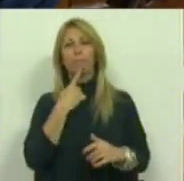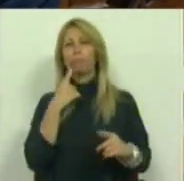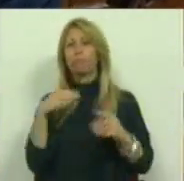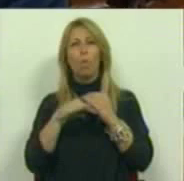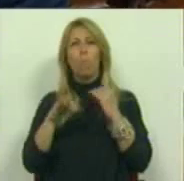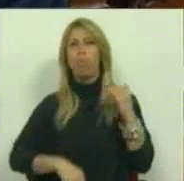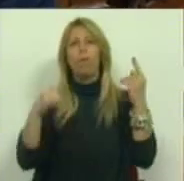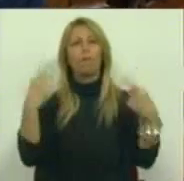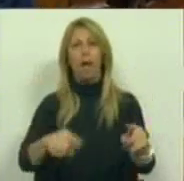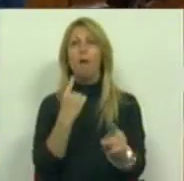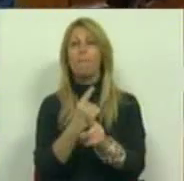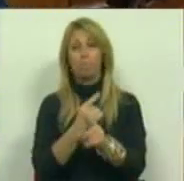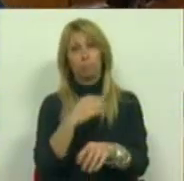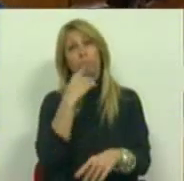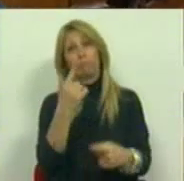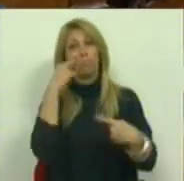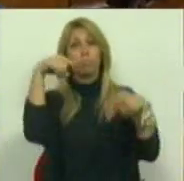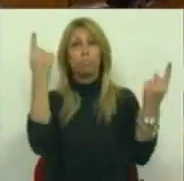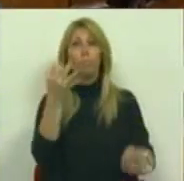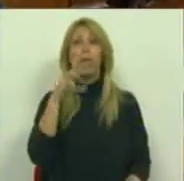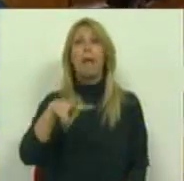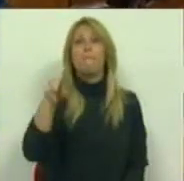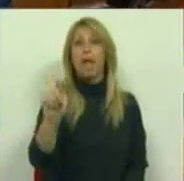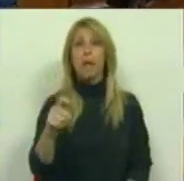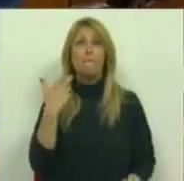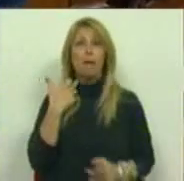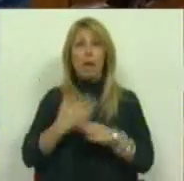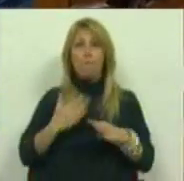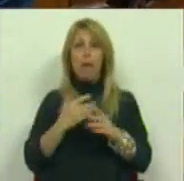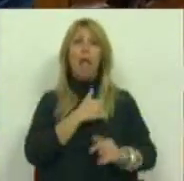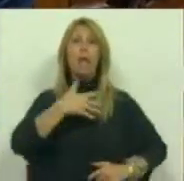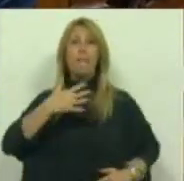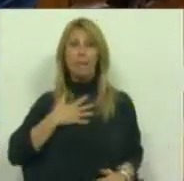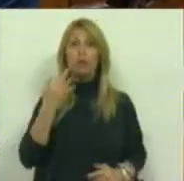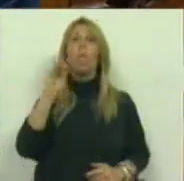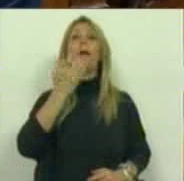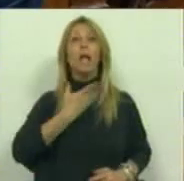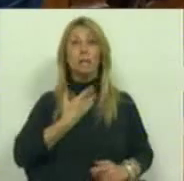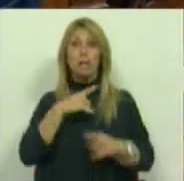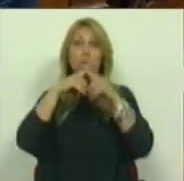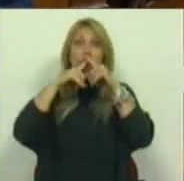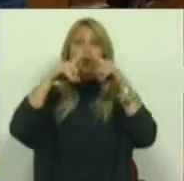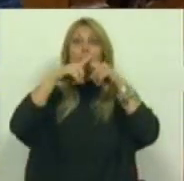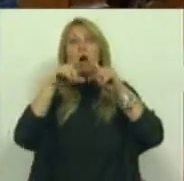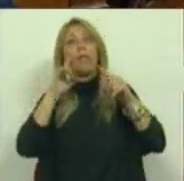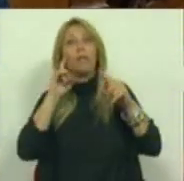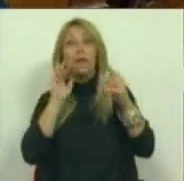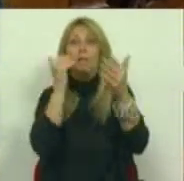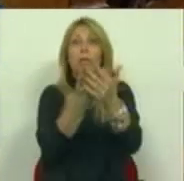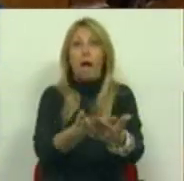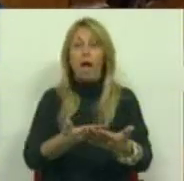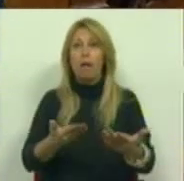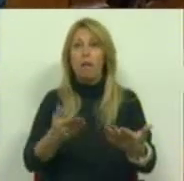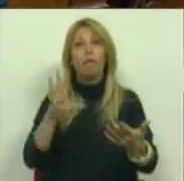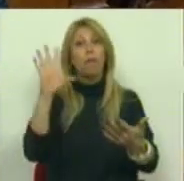gritante. Que o digam as PMEs, as pequenas e médias empresas, a quem o PSD jurava defender, quando, por exemplo, neste